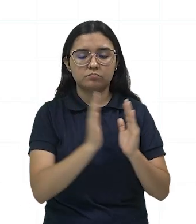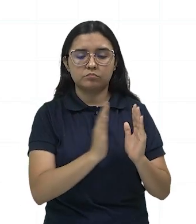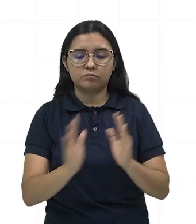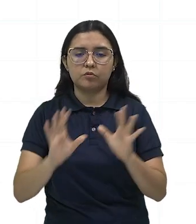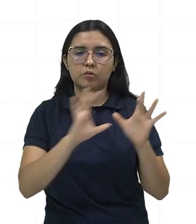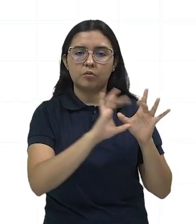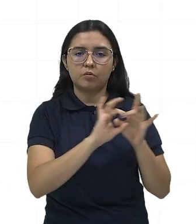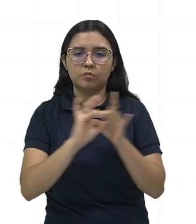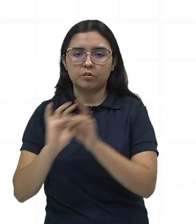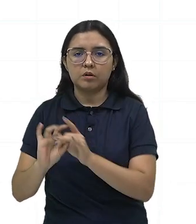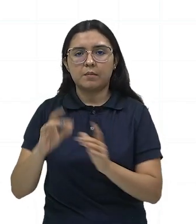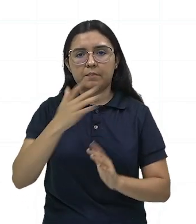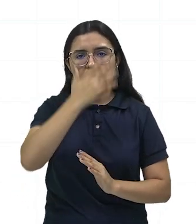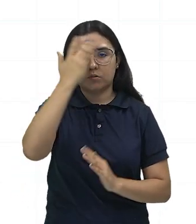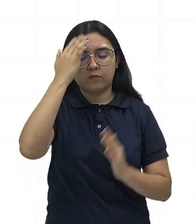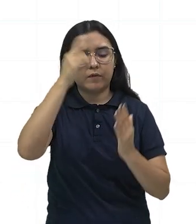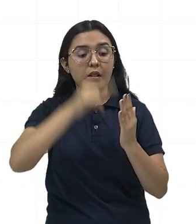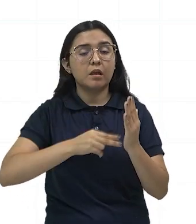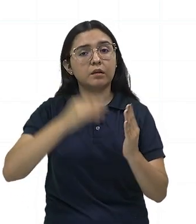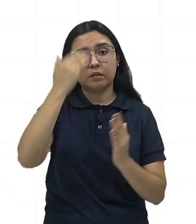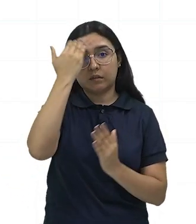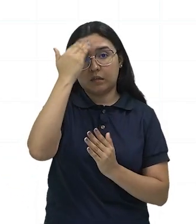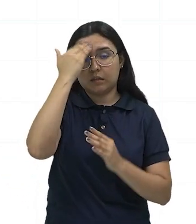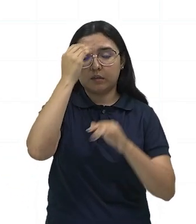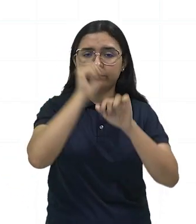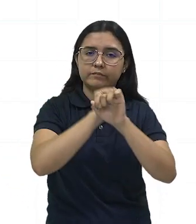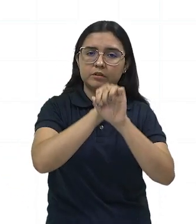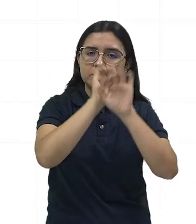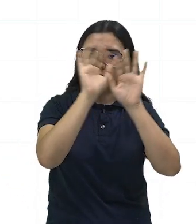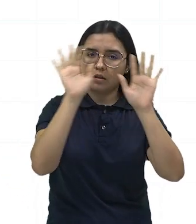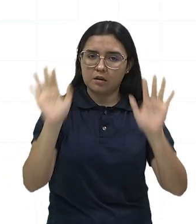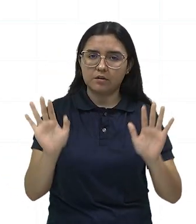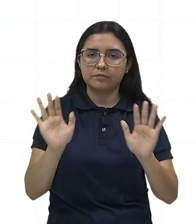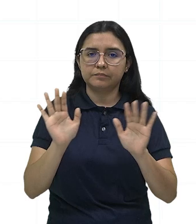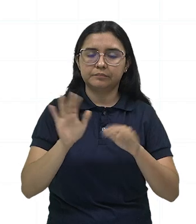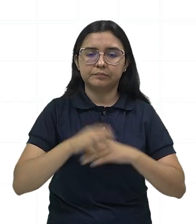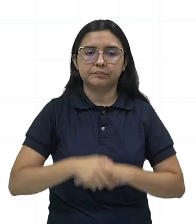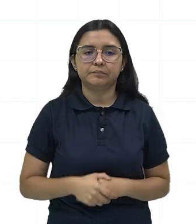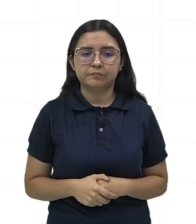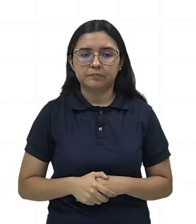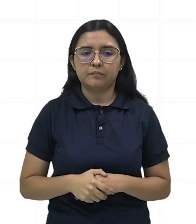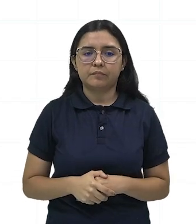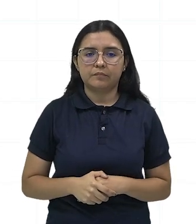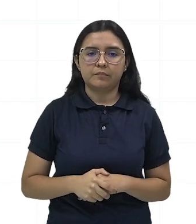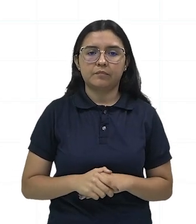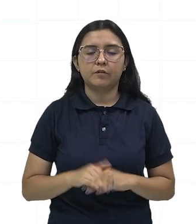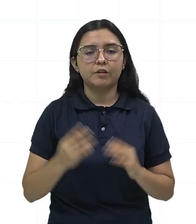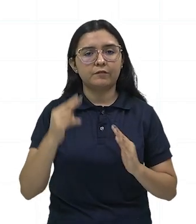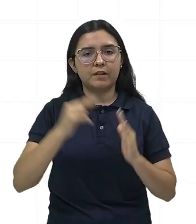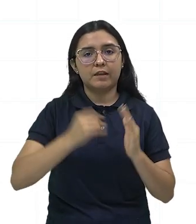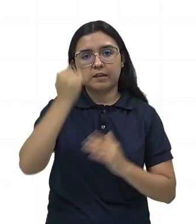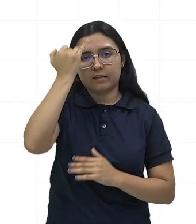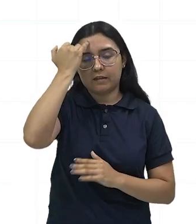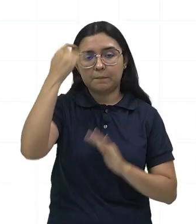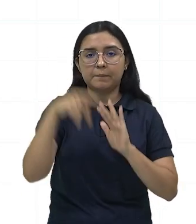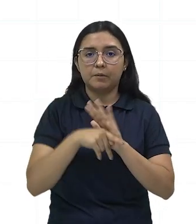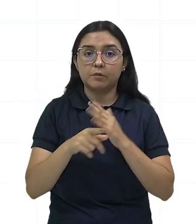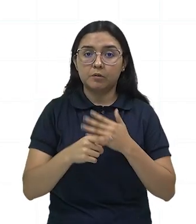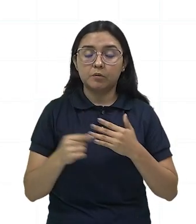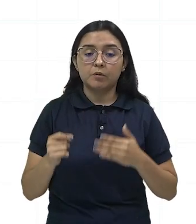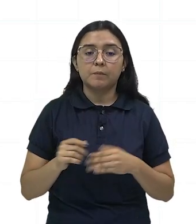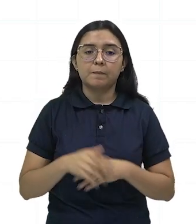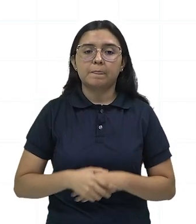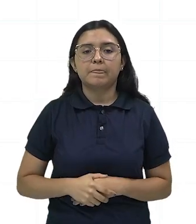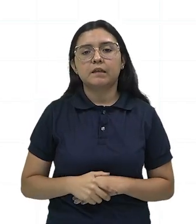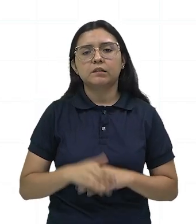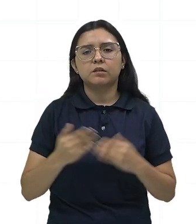coerente, facilitando a compreensão do leitor. Isso facilita muito na hora que ele for lidar com essas ideias que não são deles, às vezes, né? Quando